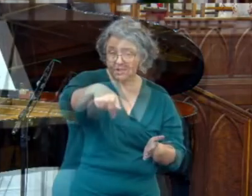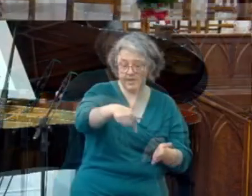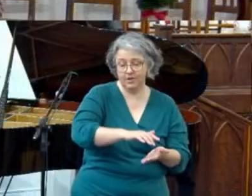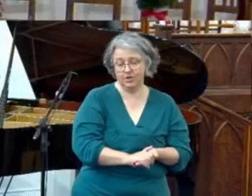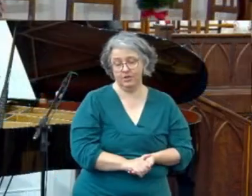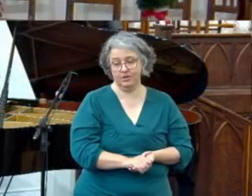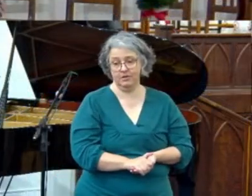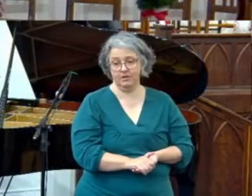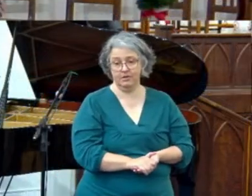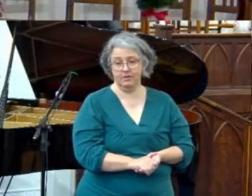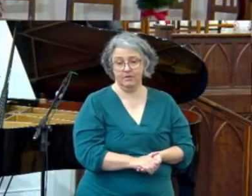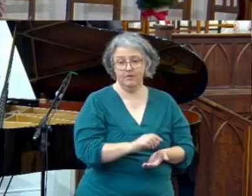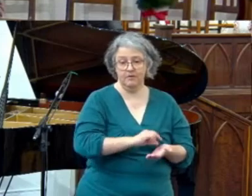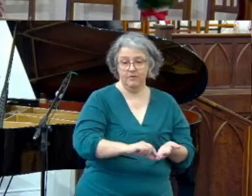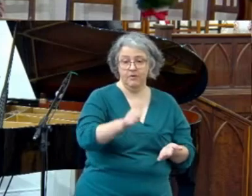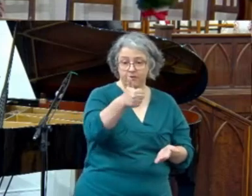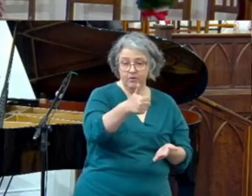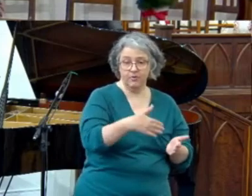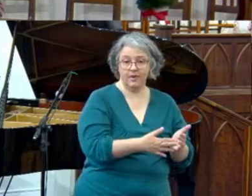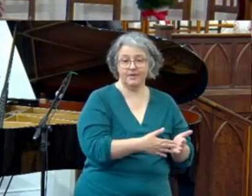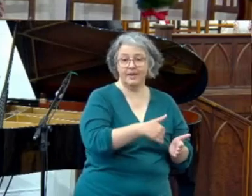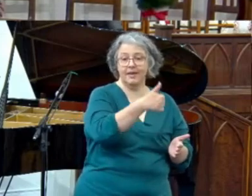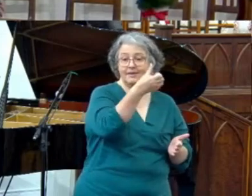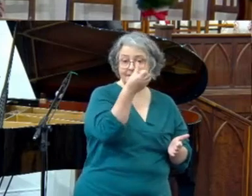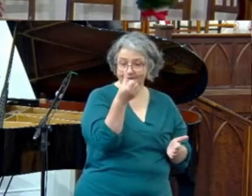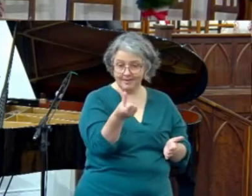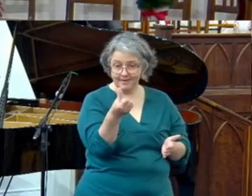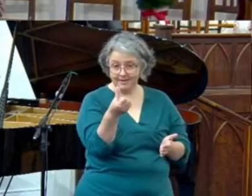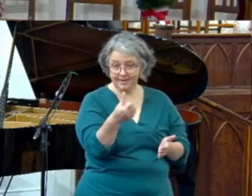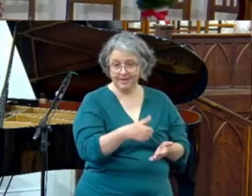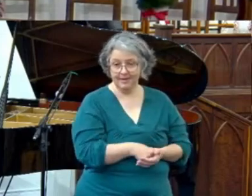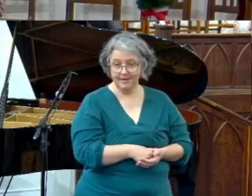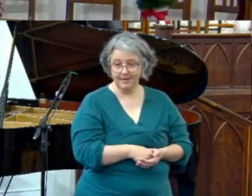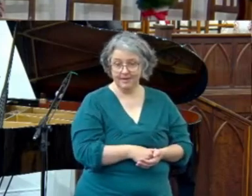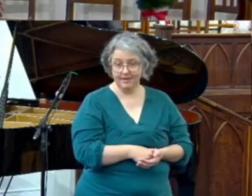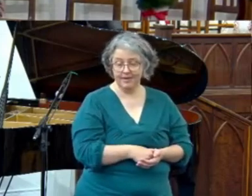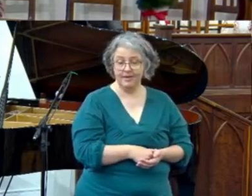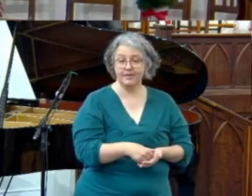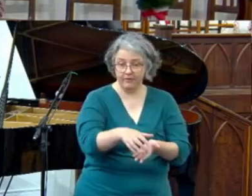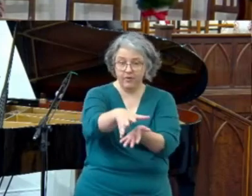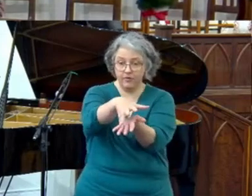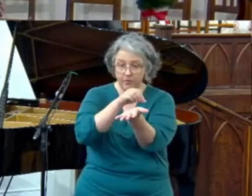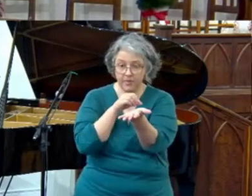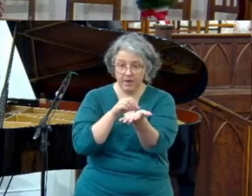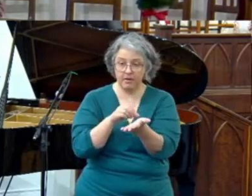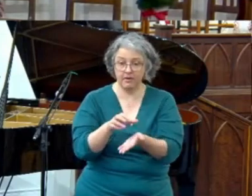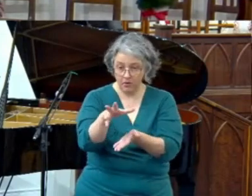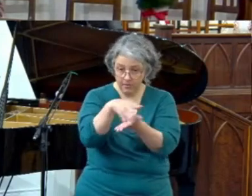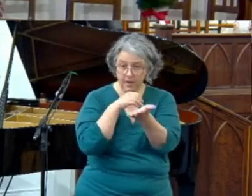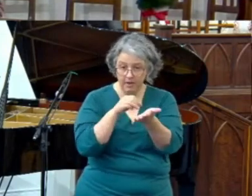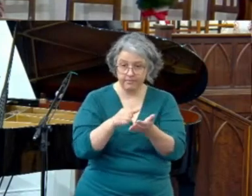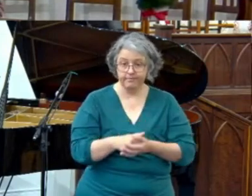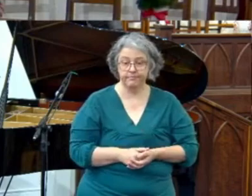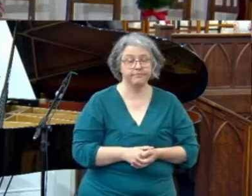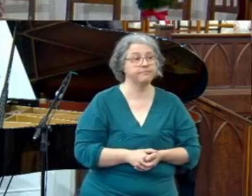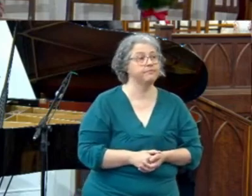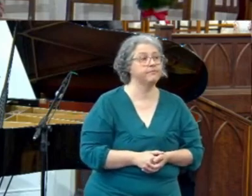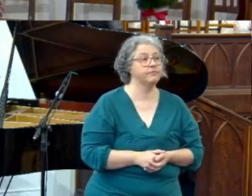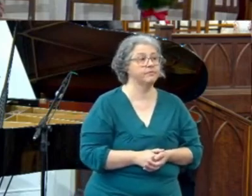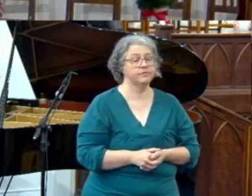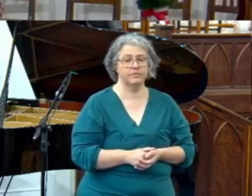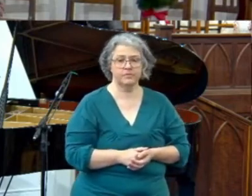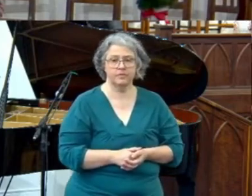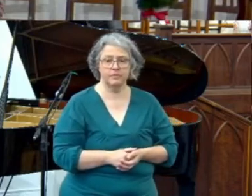7, versos de 1 até o verso de número 6. Assim nos diz a palavra de